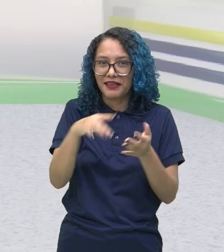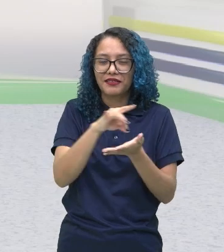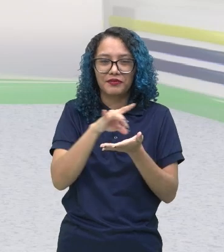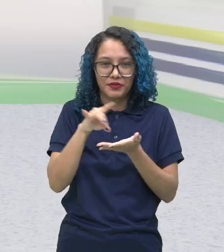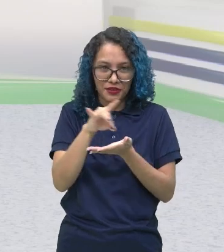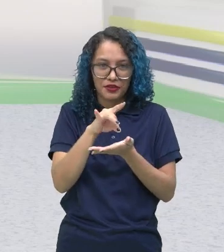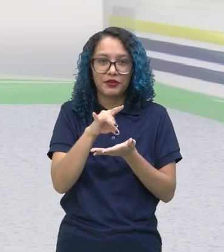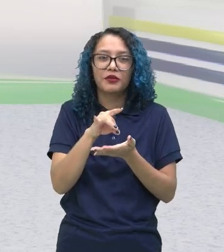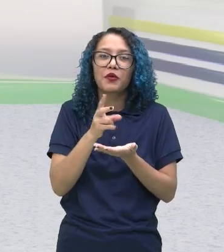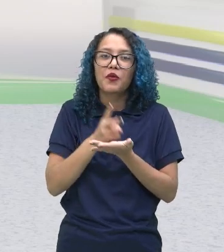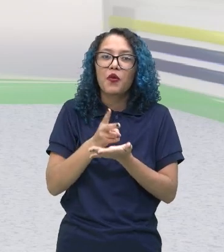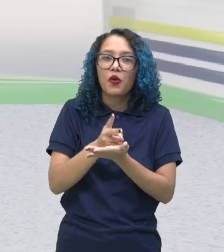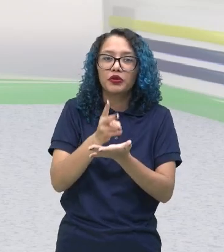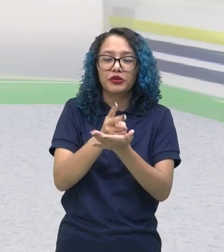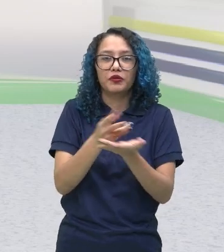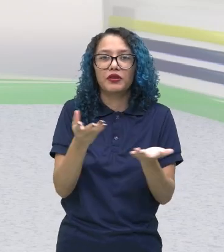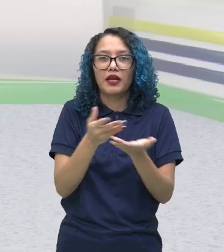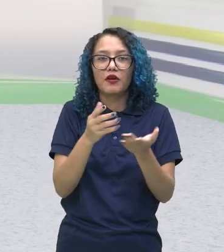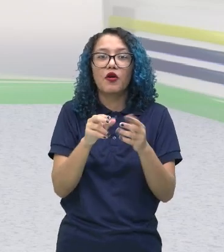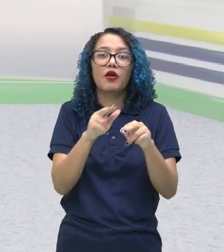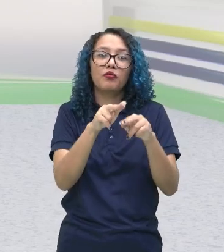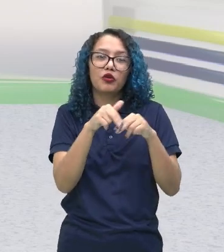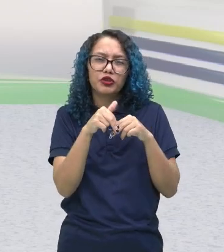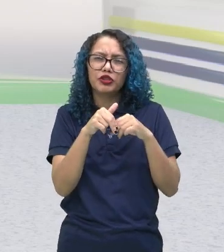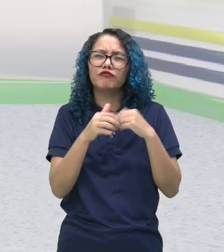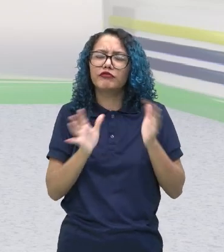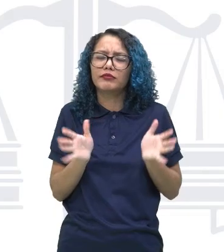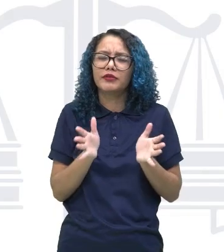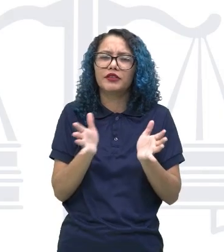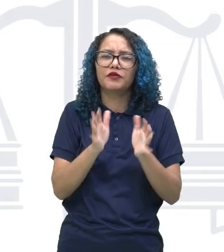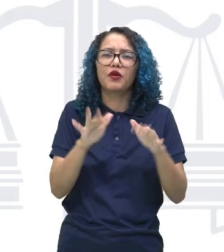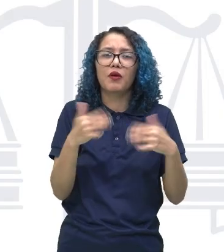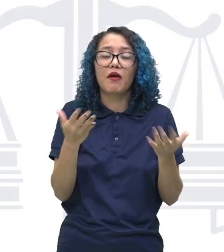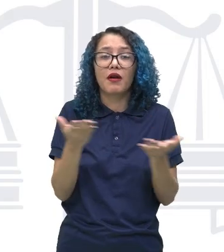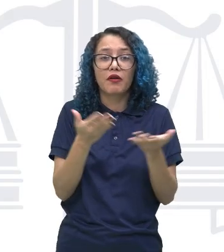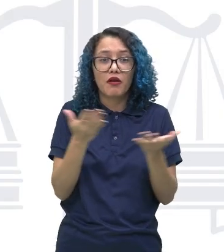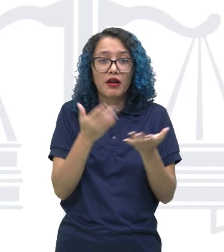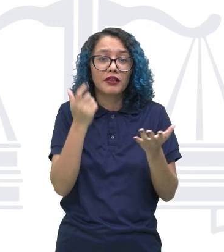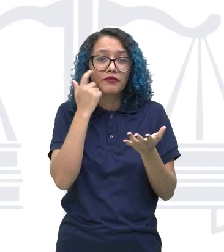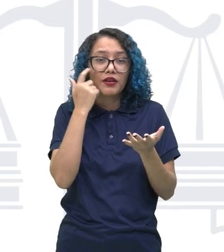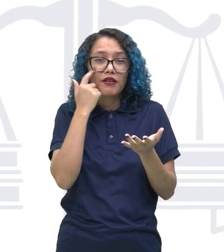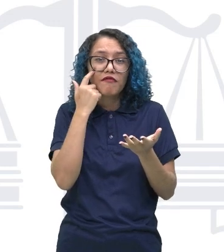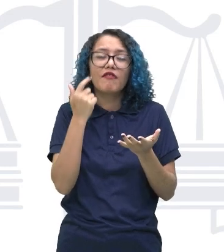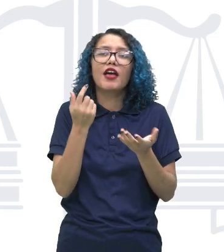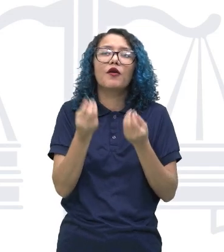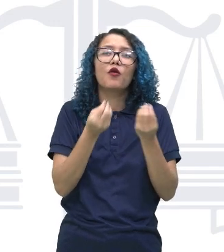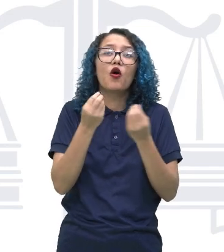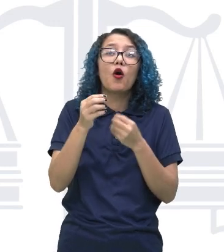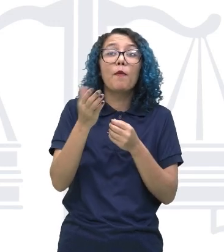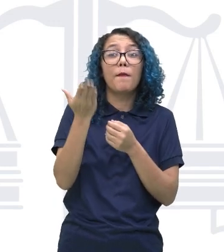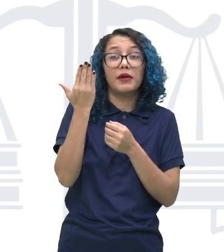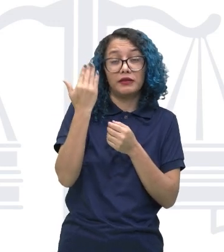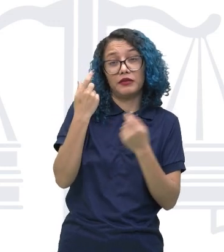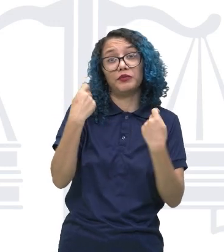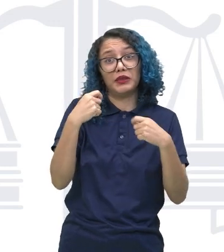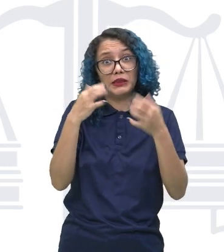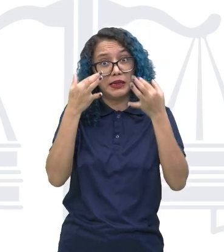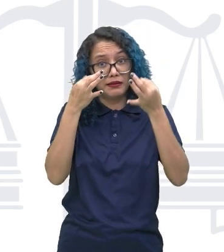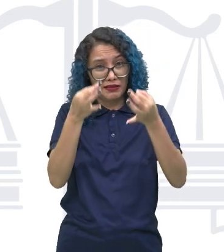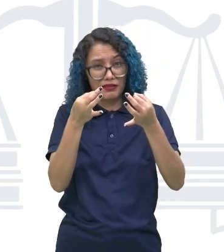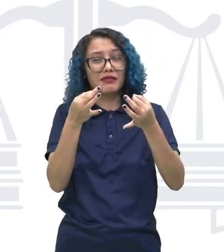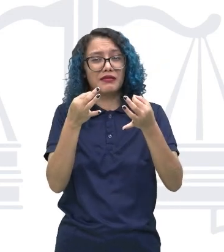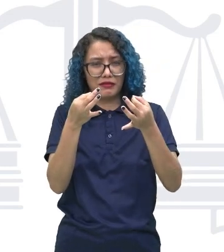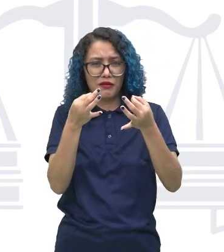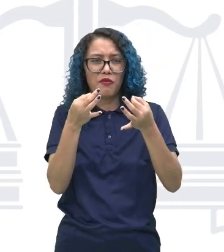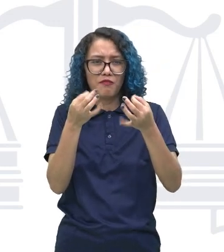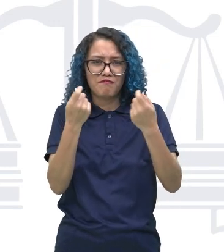que me trouxeram até aqui, nós vamos agora olhar para o retrovisor. É sempre importante estar atento no trânsito, né? com Vamos toda